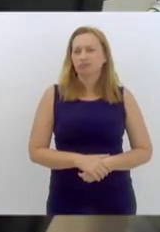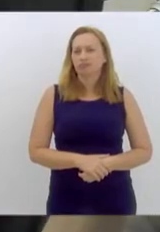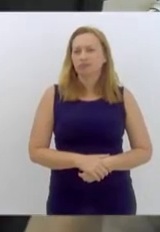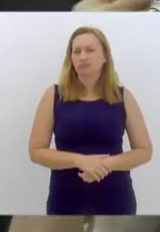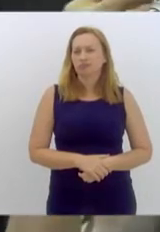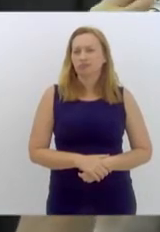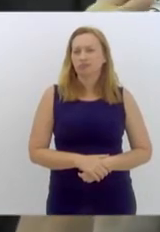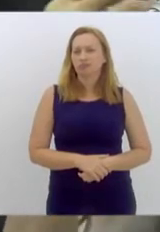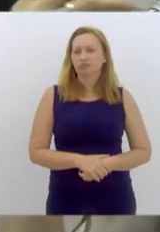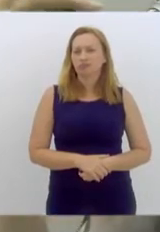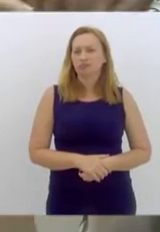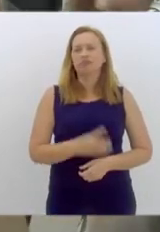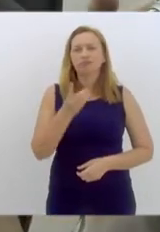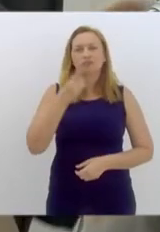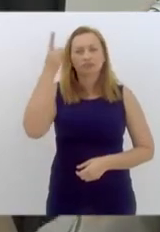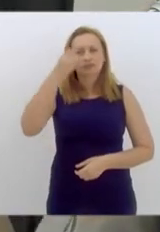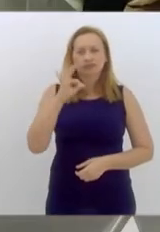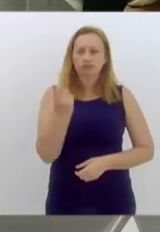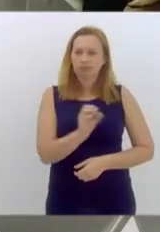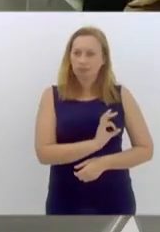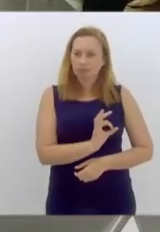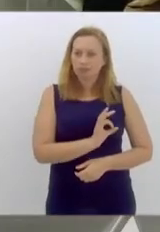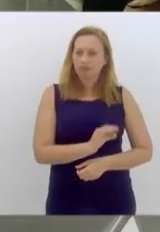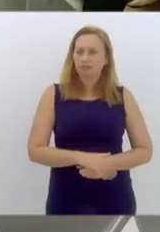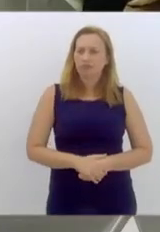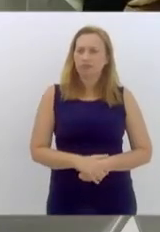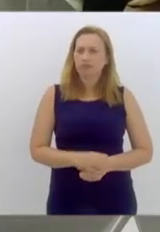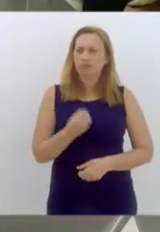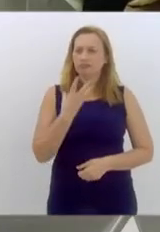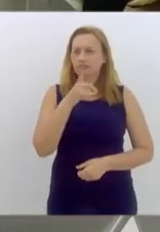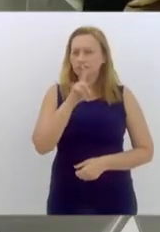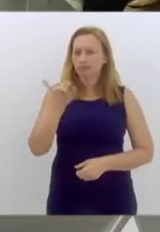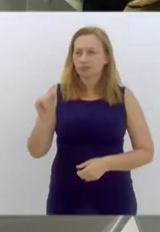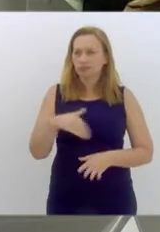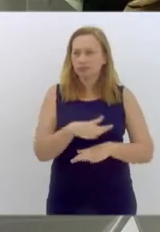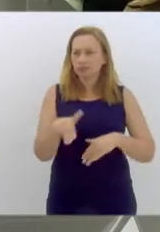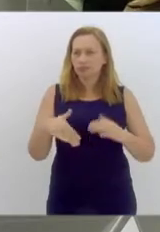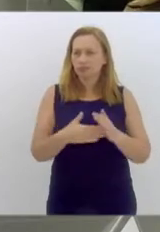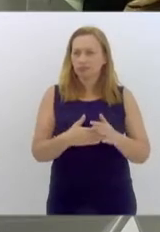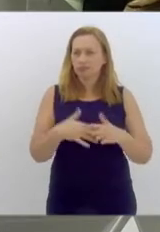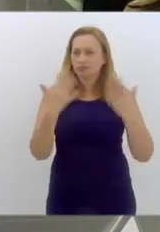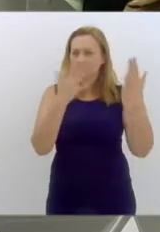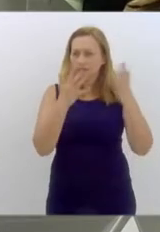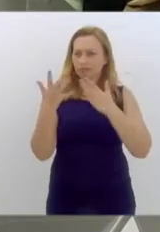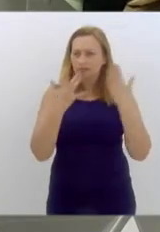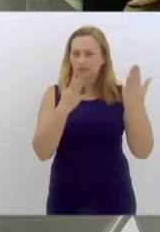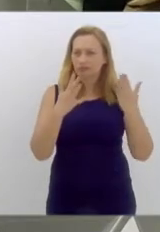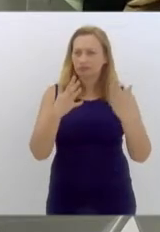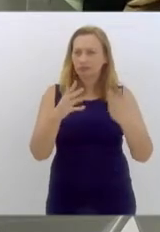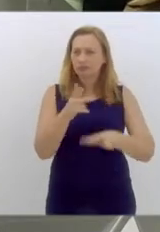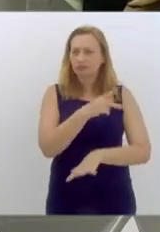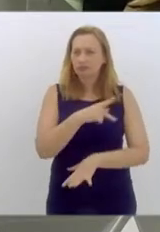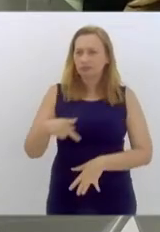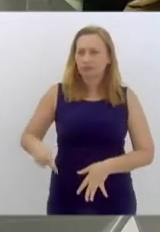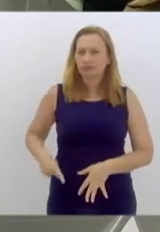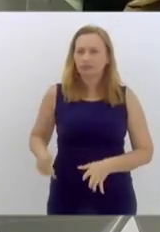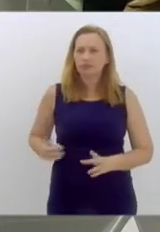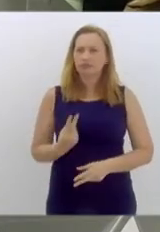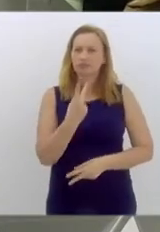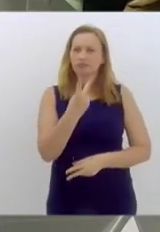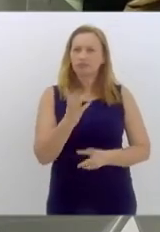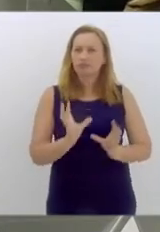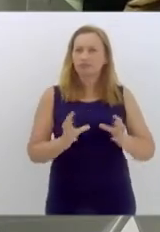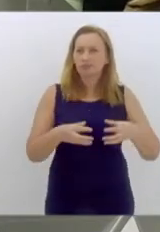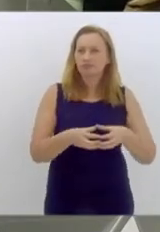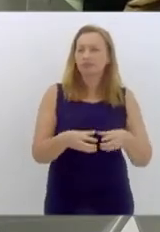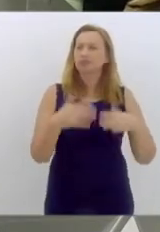pelo Executivo. Deputada Marta Rocha. Bom dia a todas e todos. Saudar os nossos presidentes das duas comissões, em nome